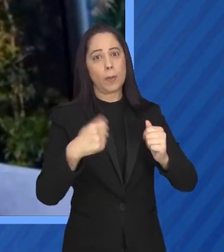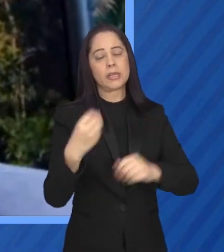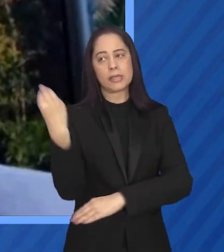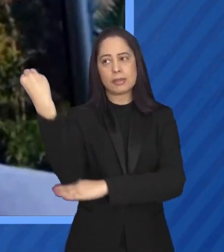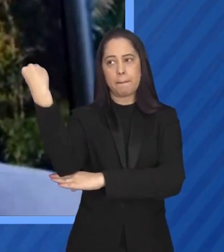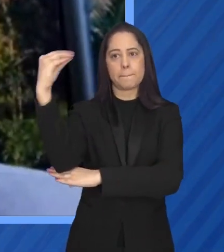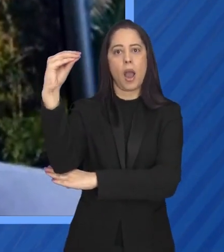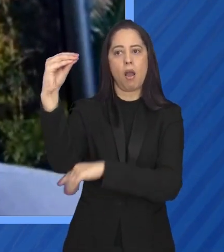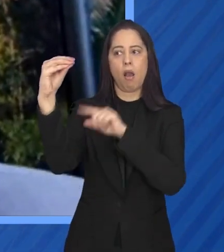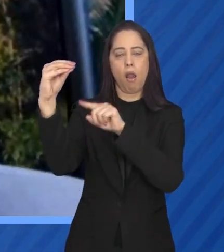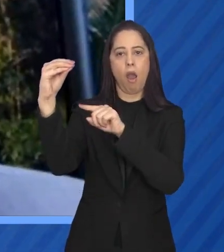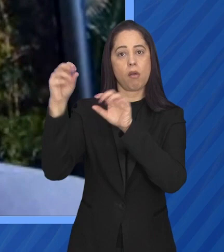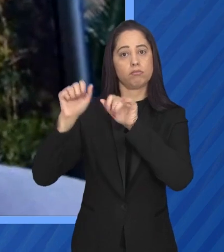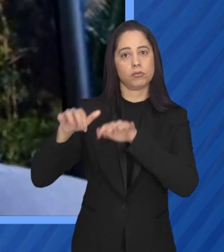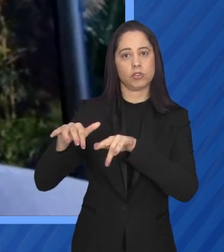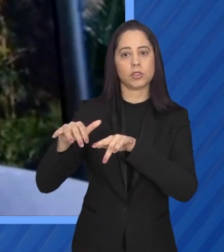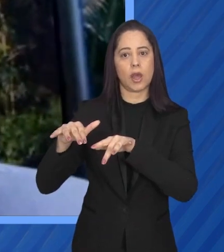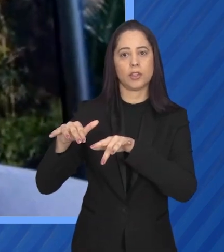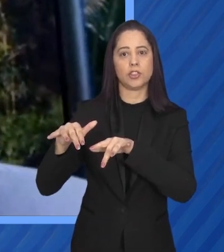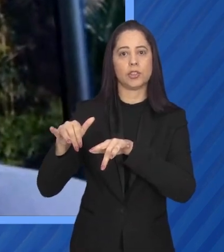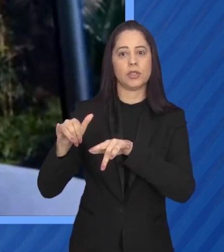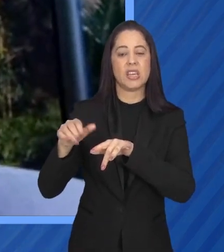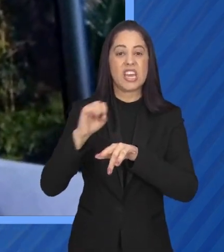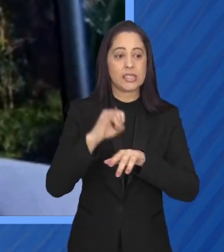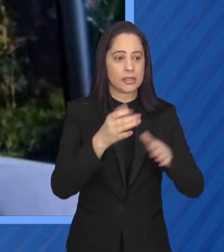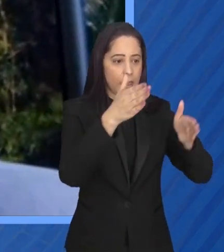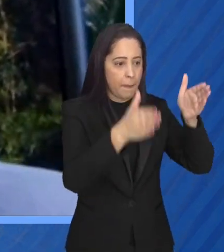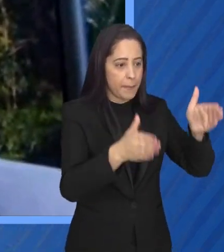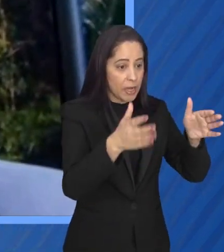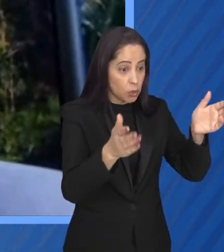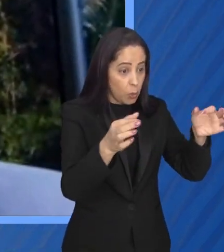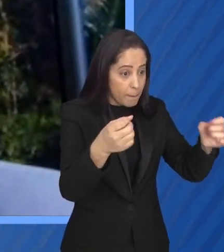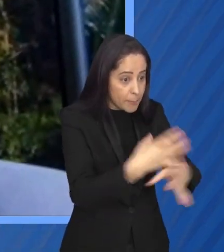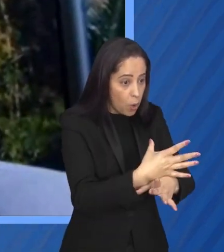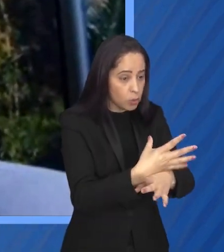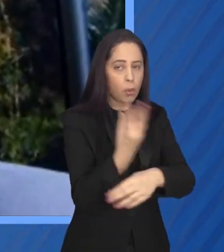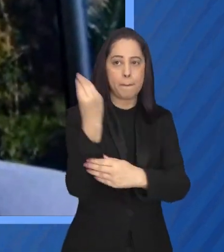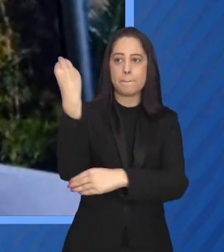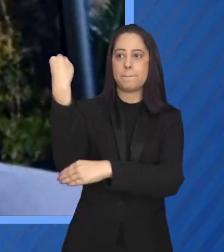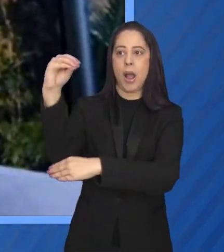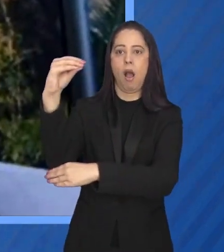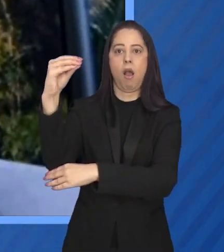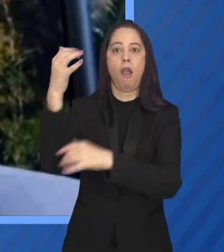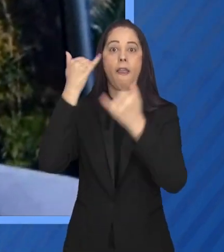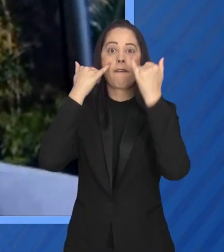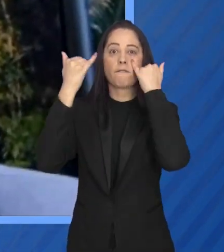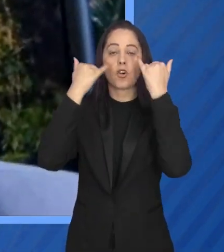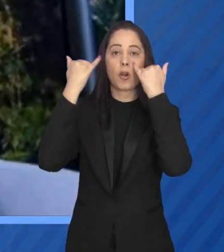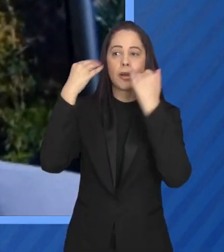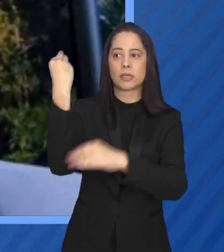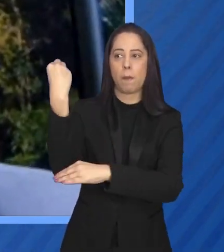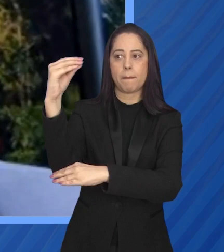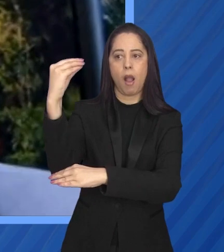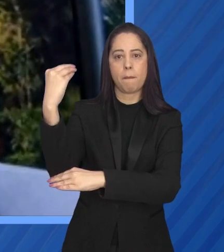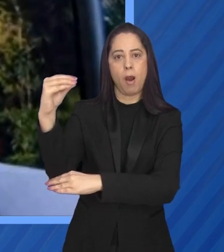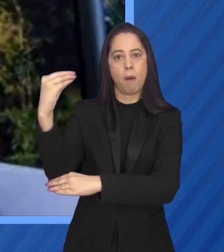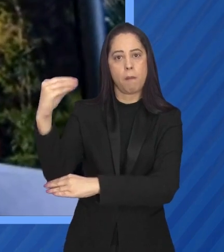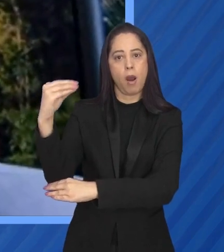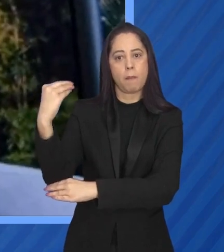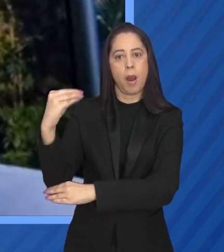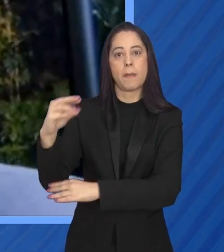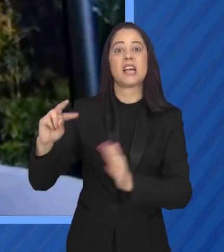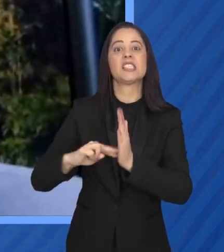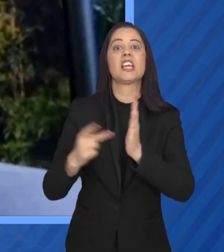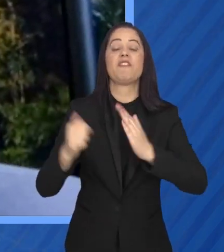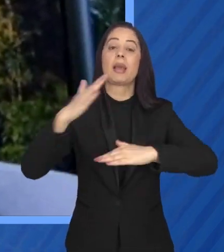no portal da transparência. Então, executou uma fase, a gente tem que subir para o portal de transparência. É isso que as boas práticas